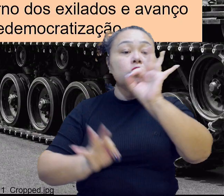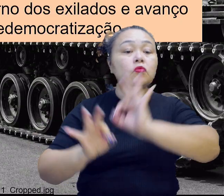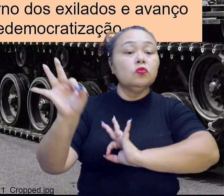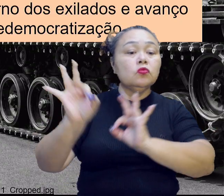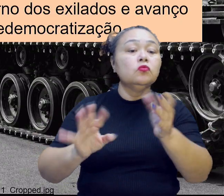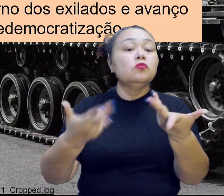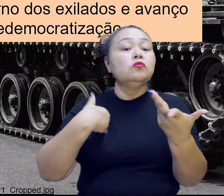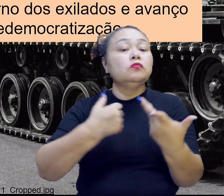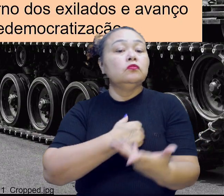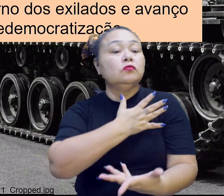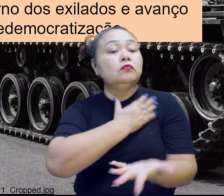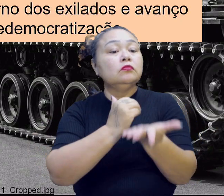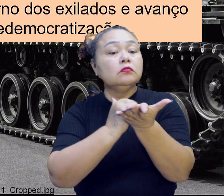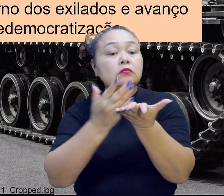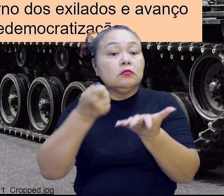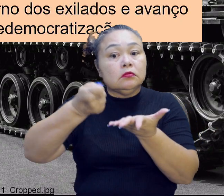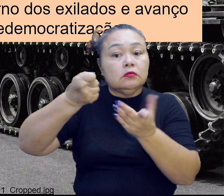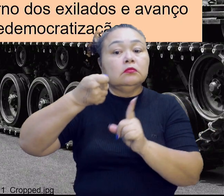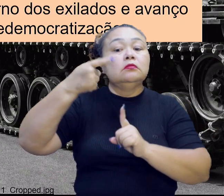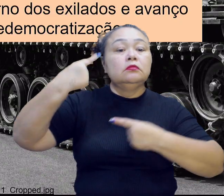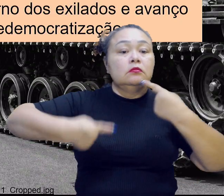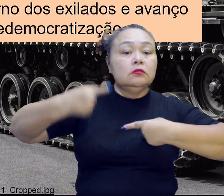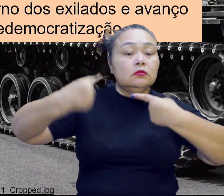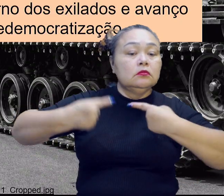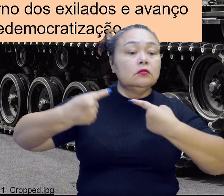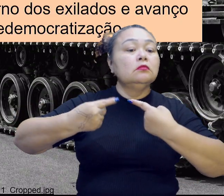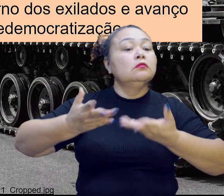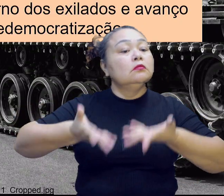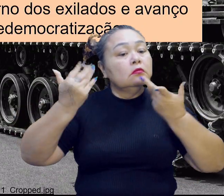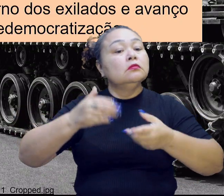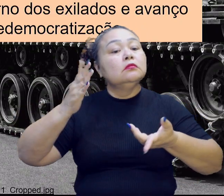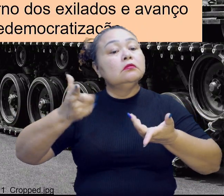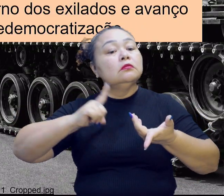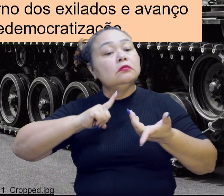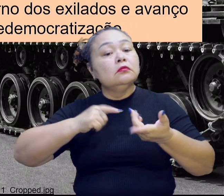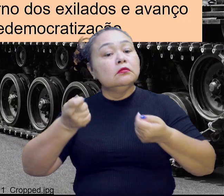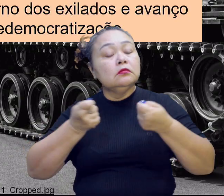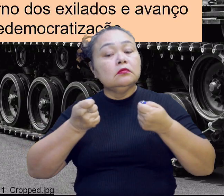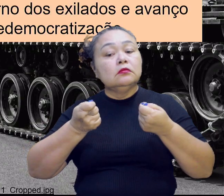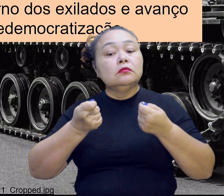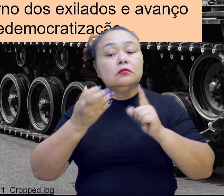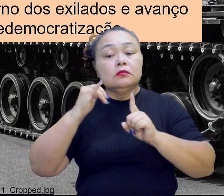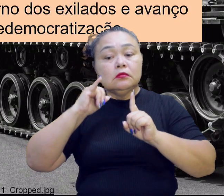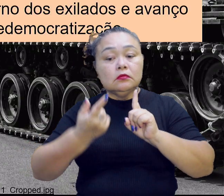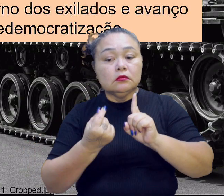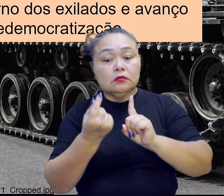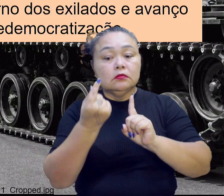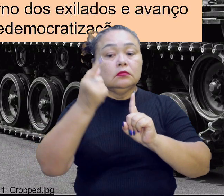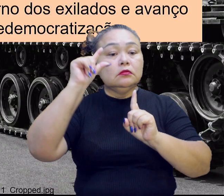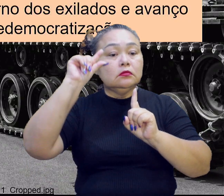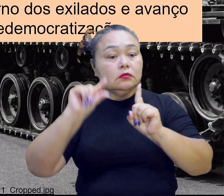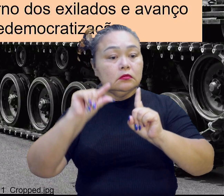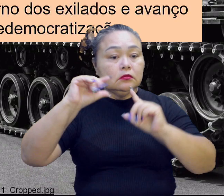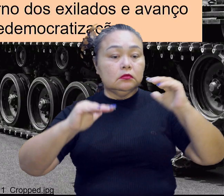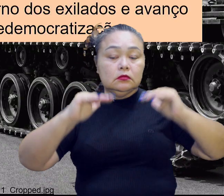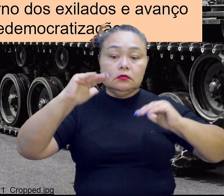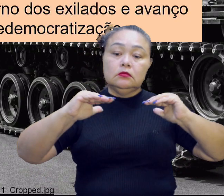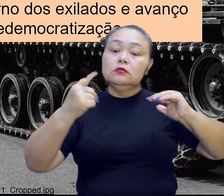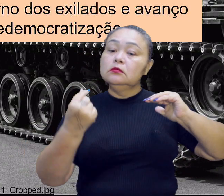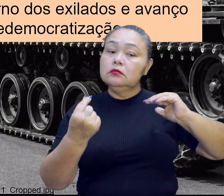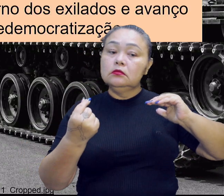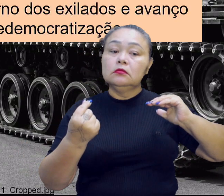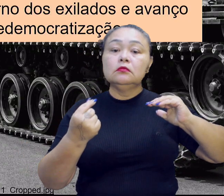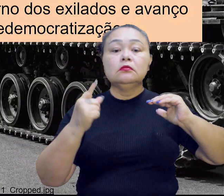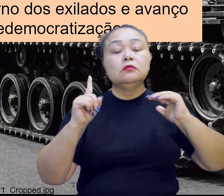regime militar, iniciou a repressão política e promoveu reformas para controlar a inflação e estabilizar a